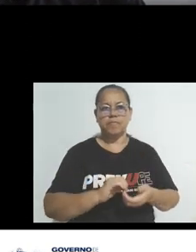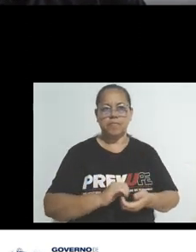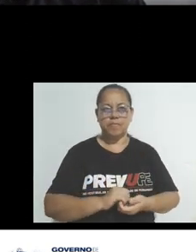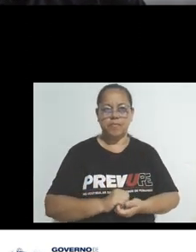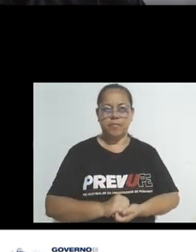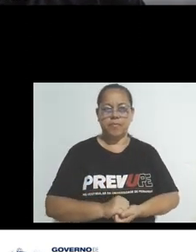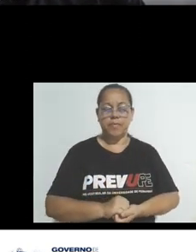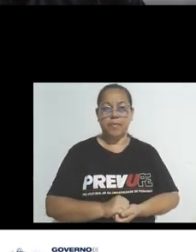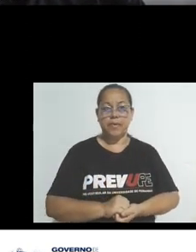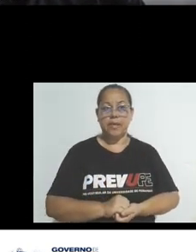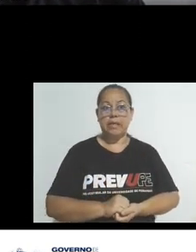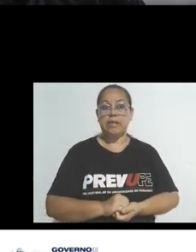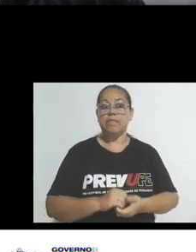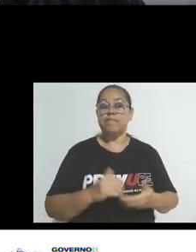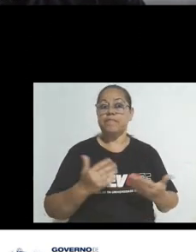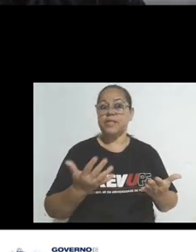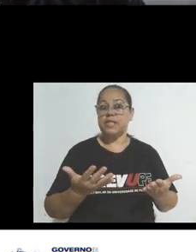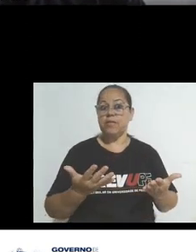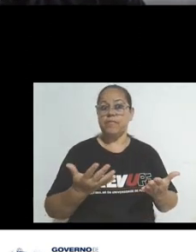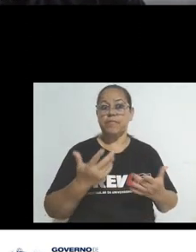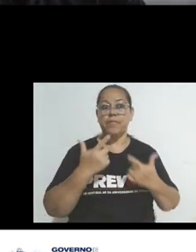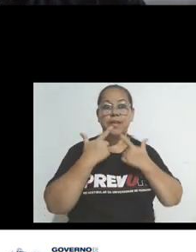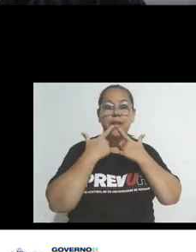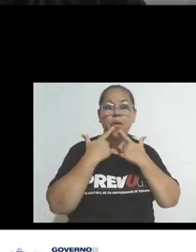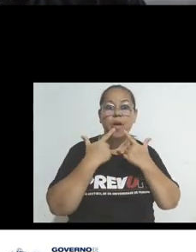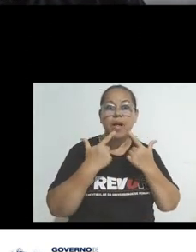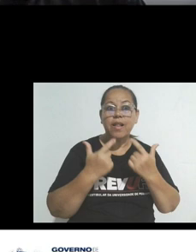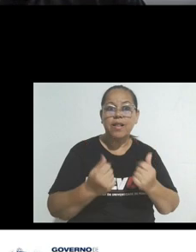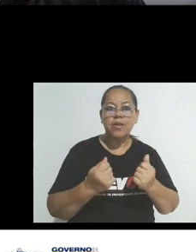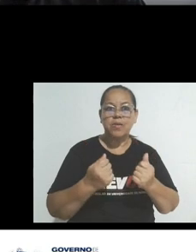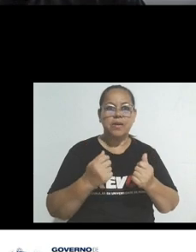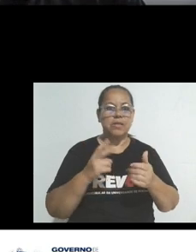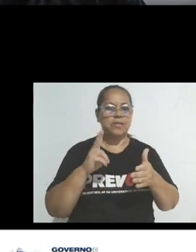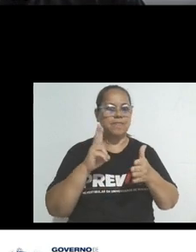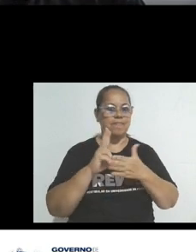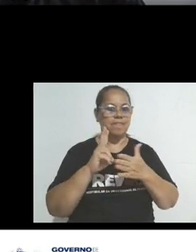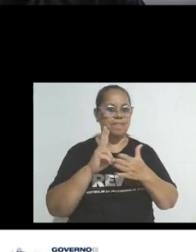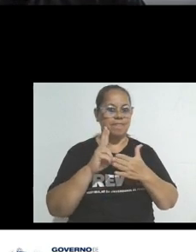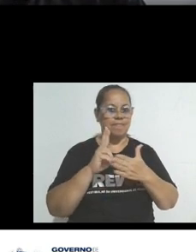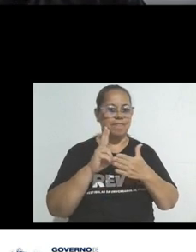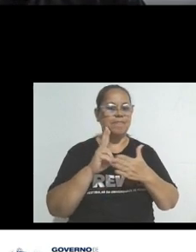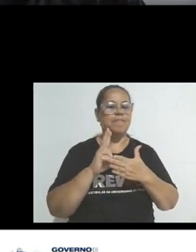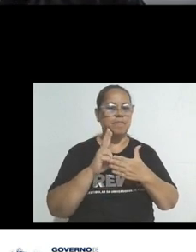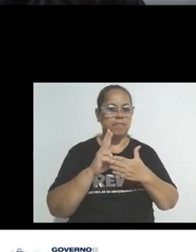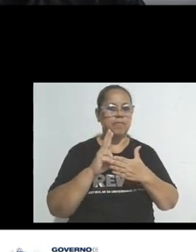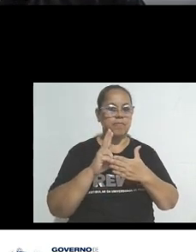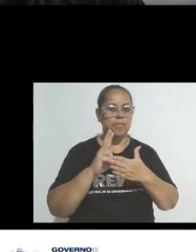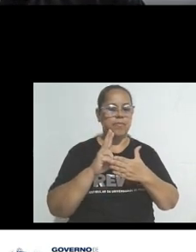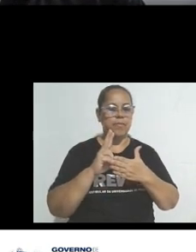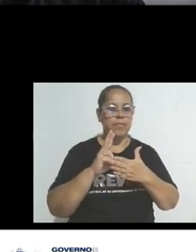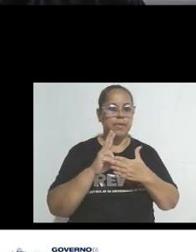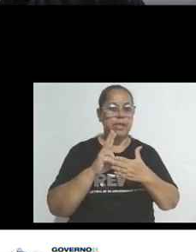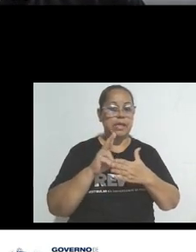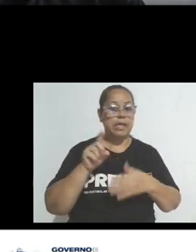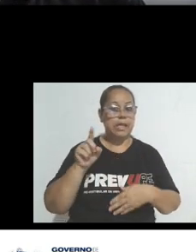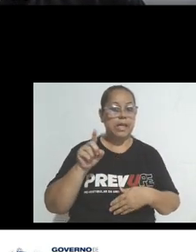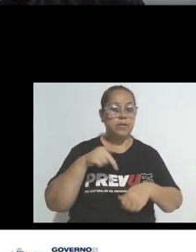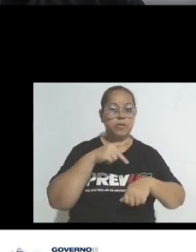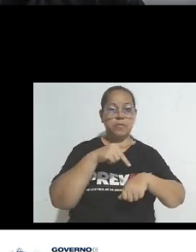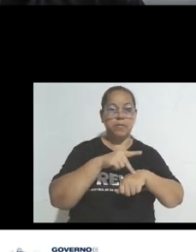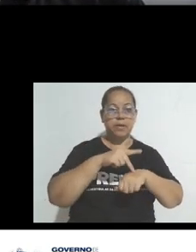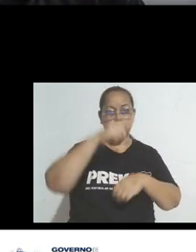isso aqui é uma linguagem indígena tá um provérbio zapoteco do